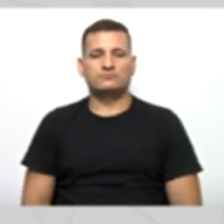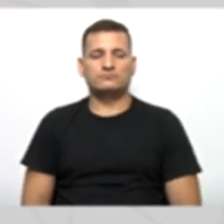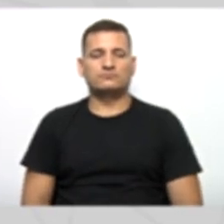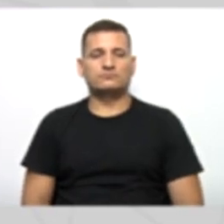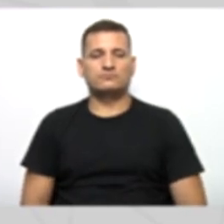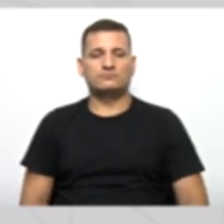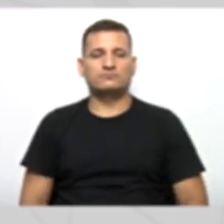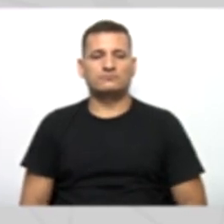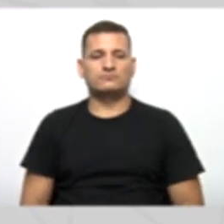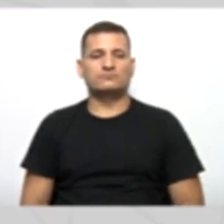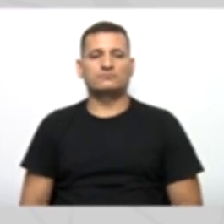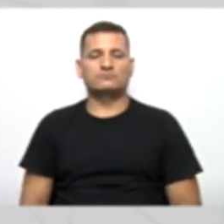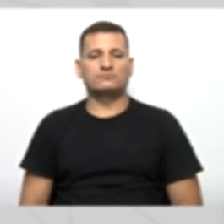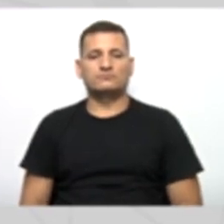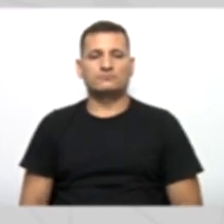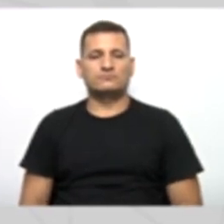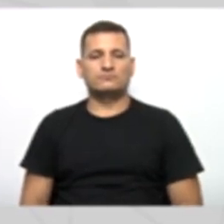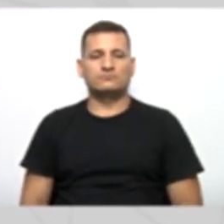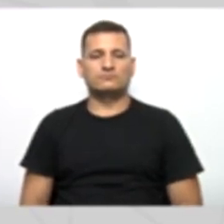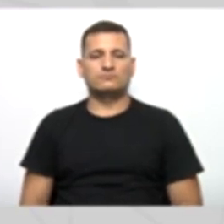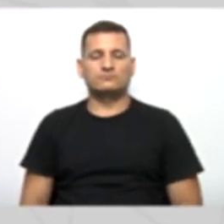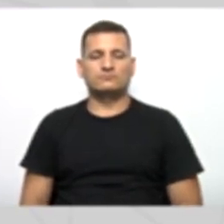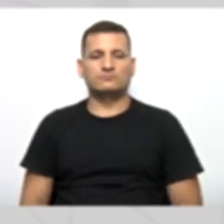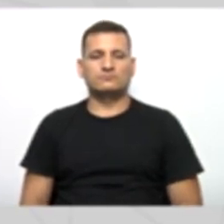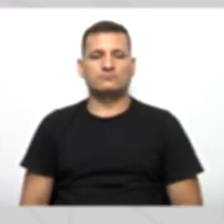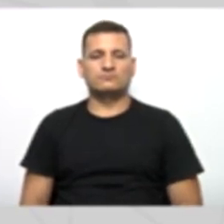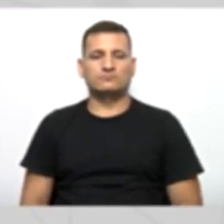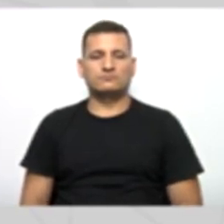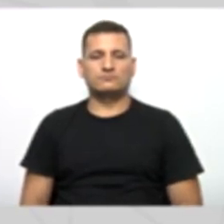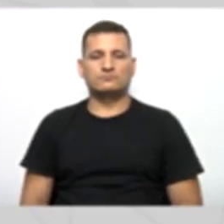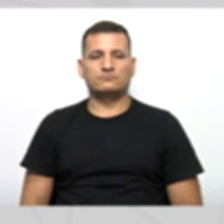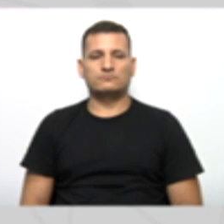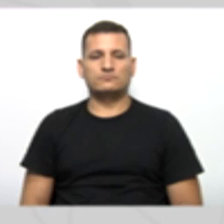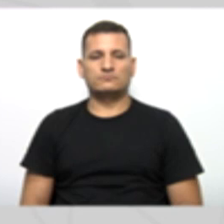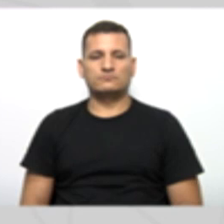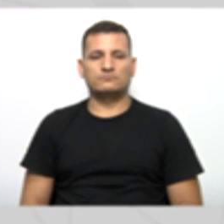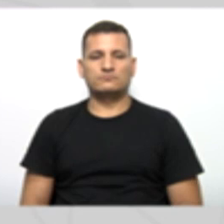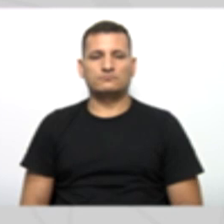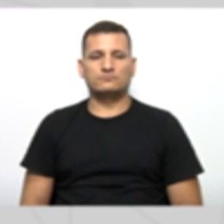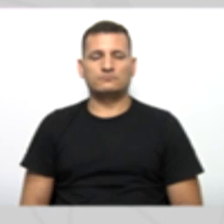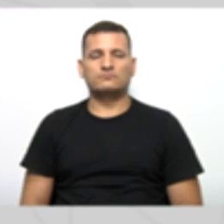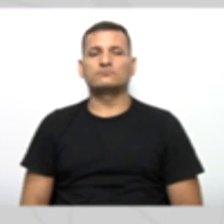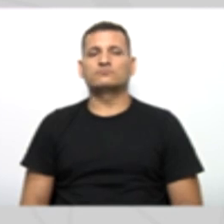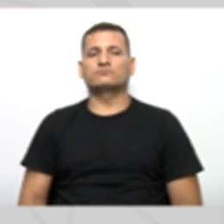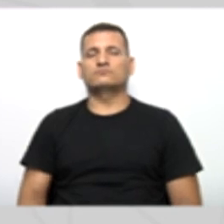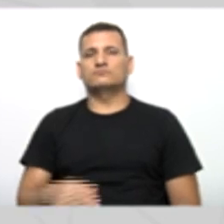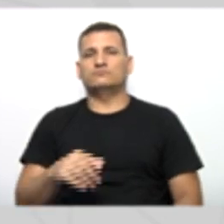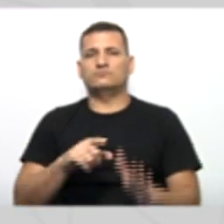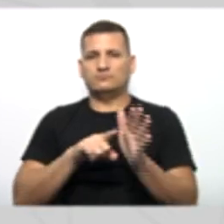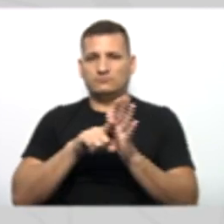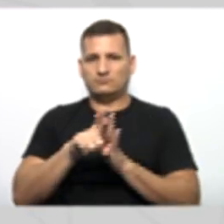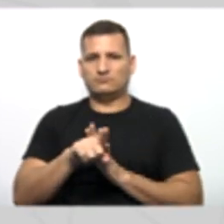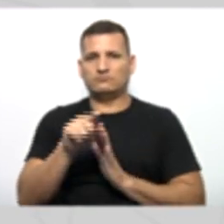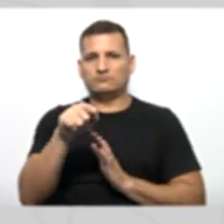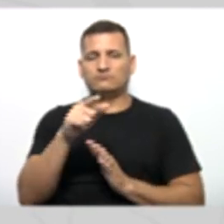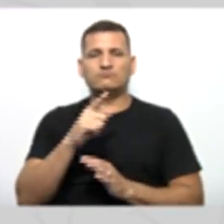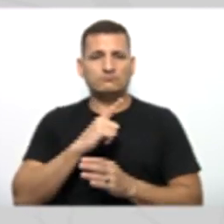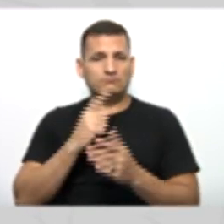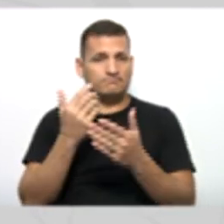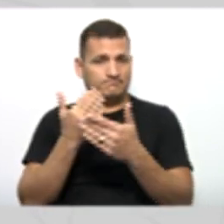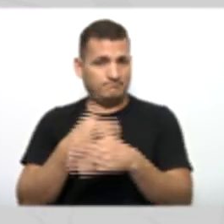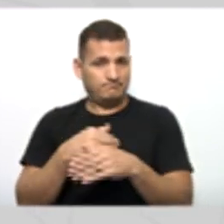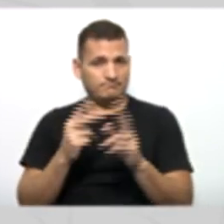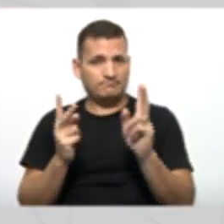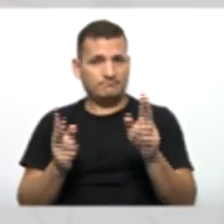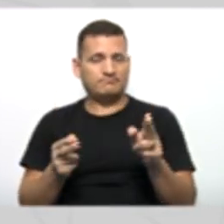os alunos responderam. Como eu falei para vocês, gente, ó, perguntas como essas vai aparecer na prova,